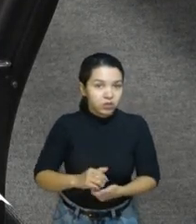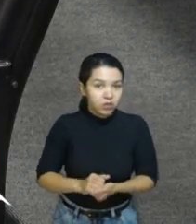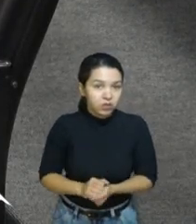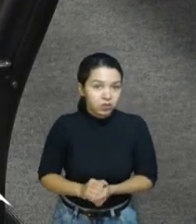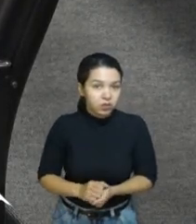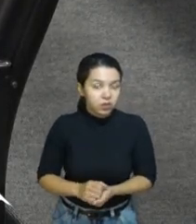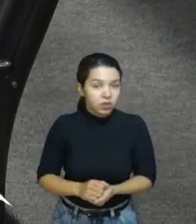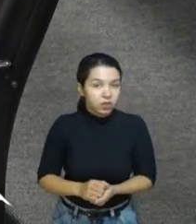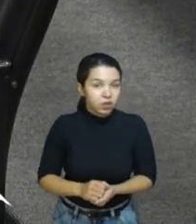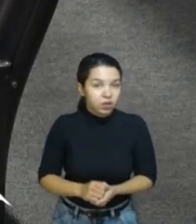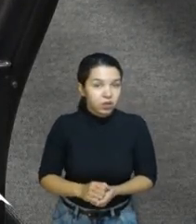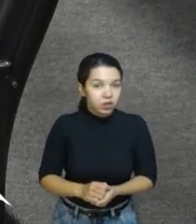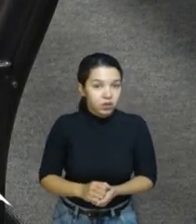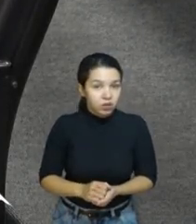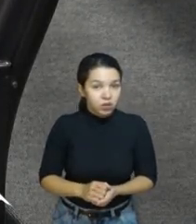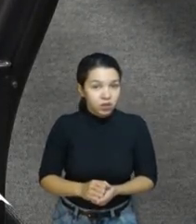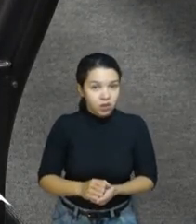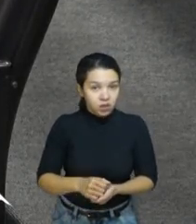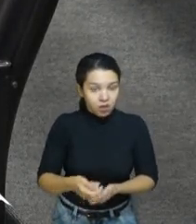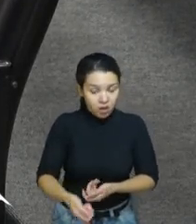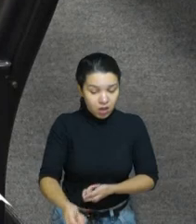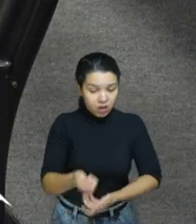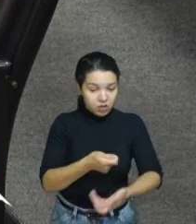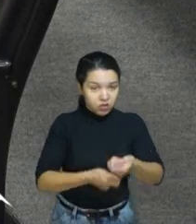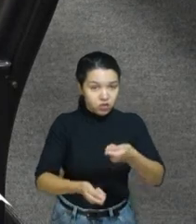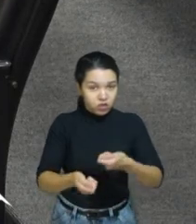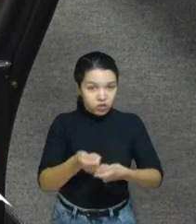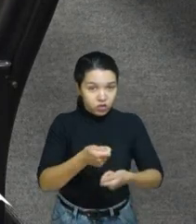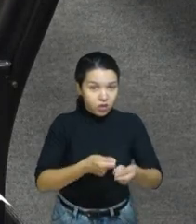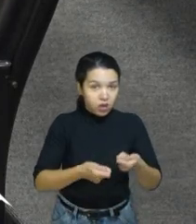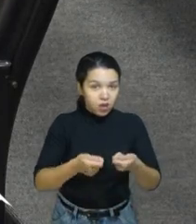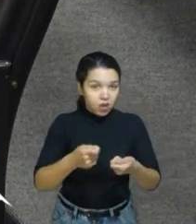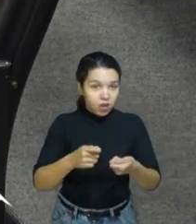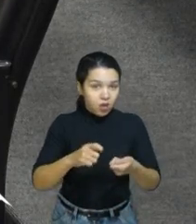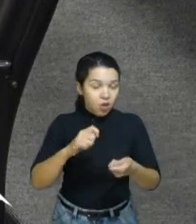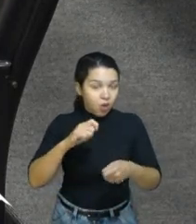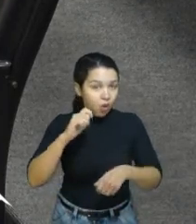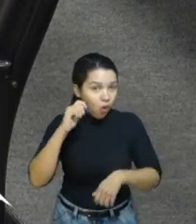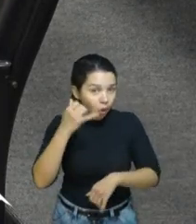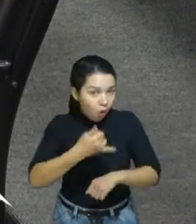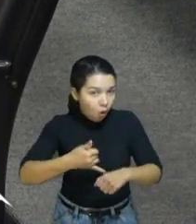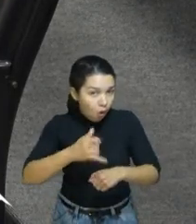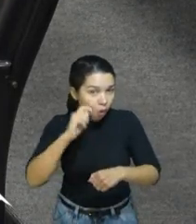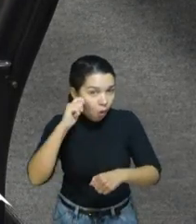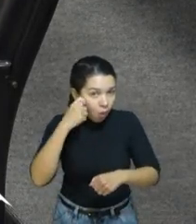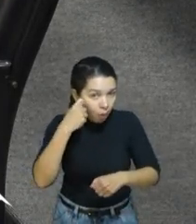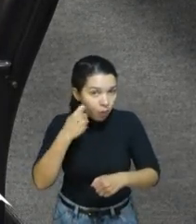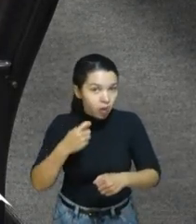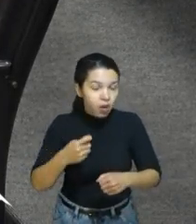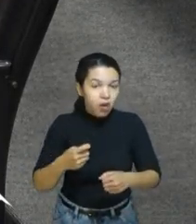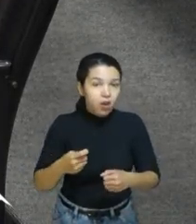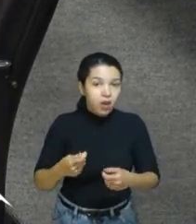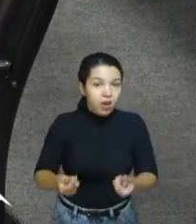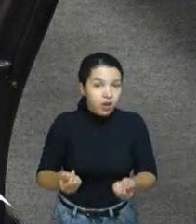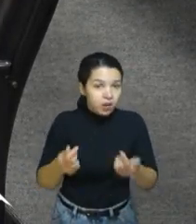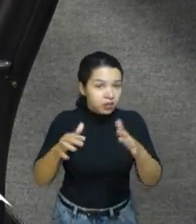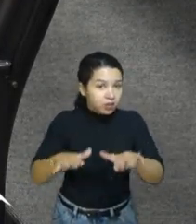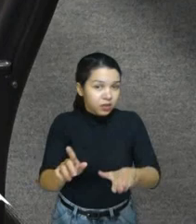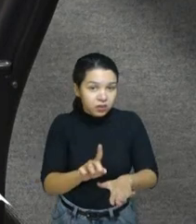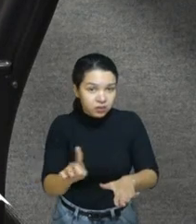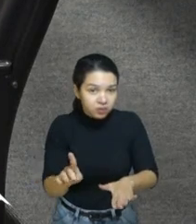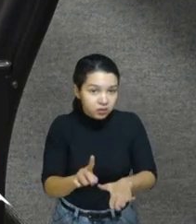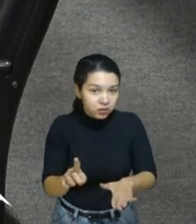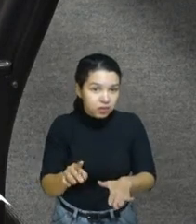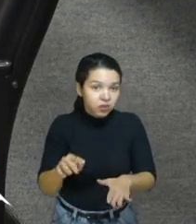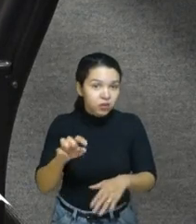seja, além de drenar o resto de petróleo que a gente tem, não deixar riqueza nenhuma, de alimentar as mudanças climáticas, o